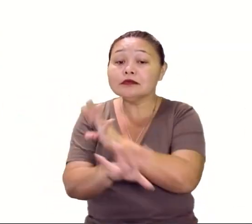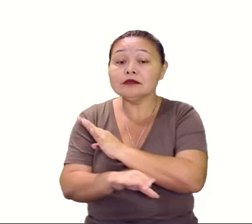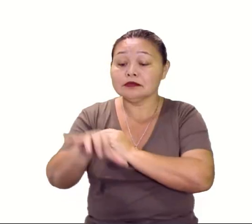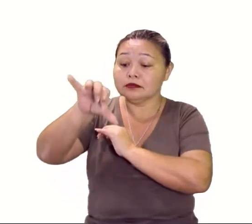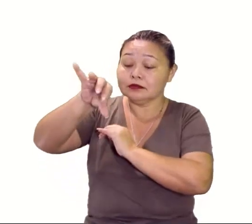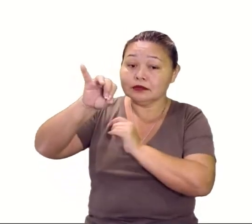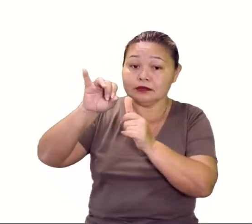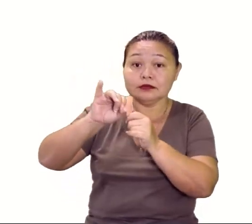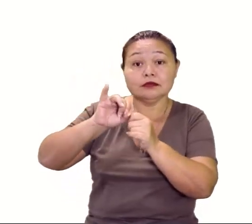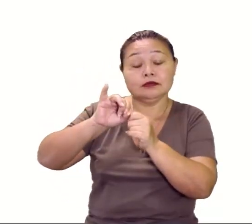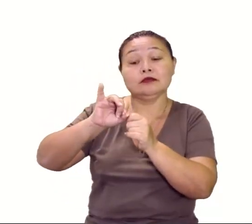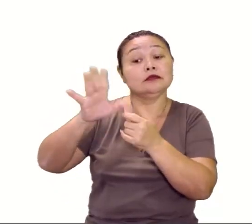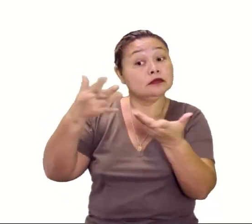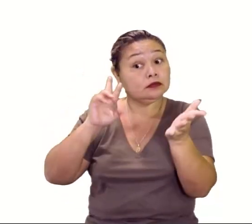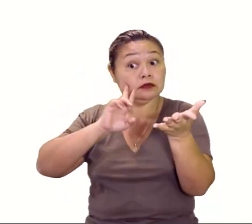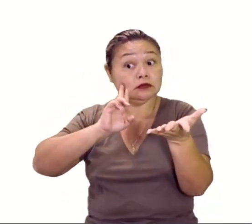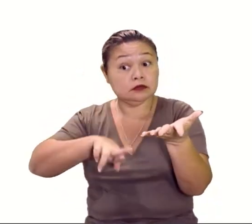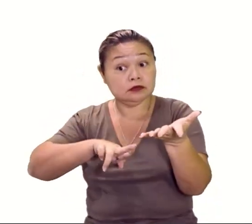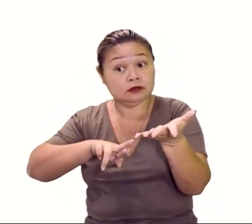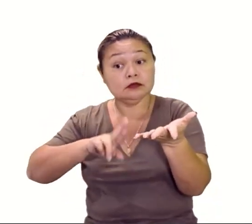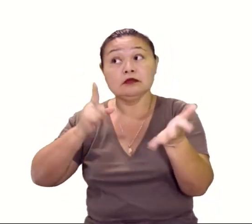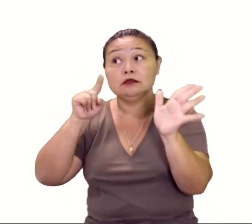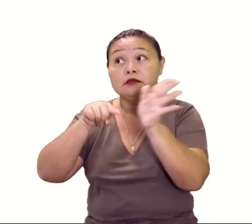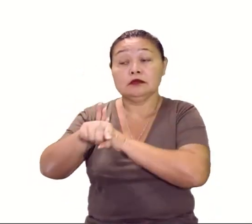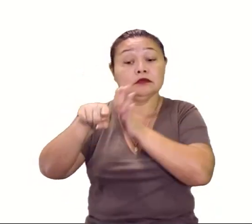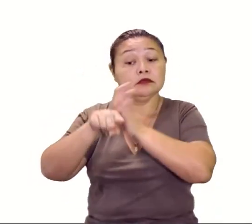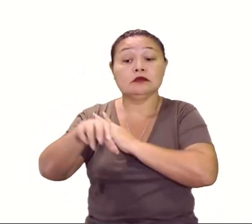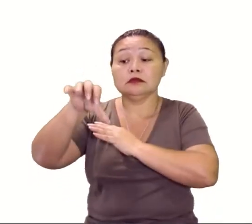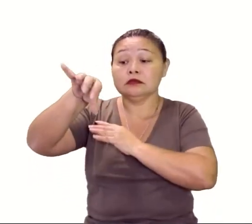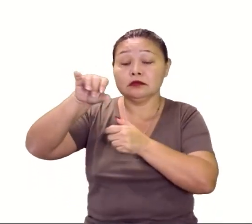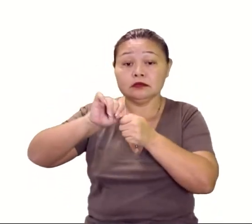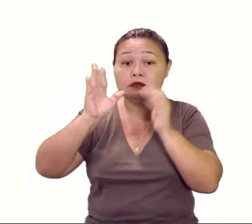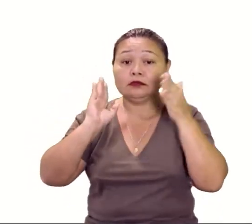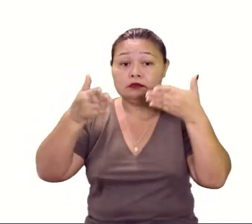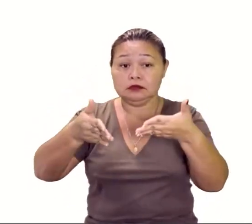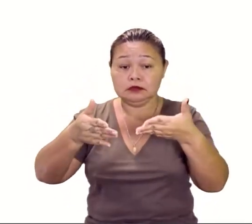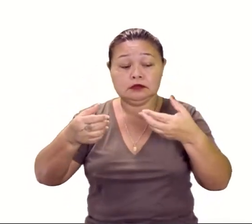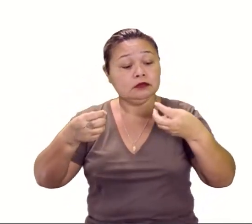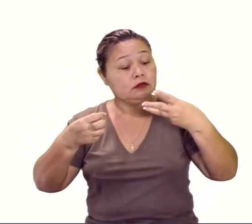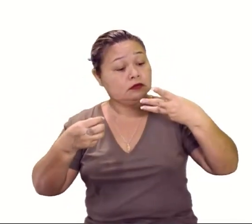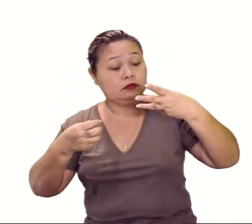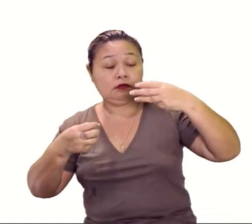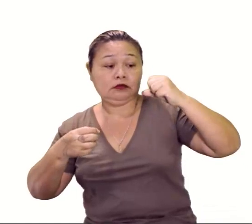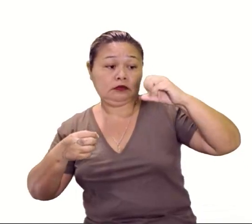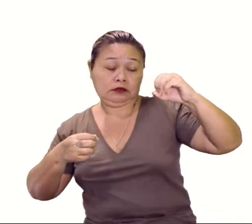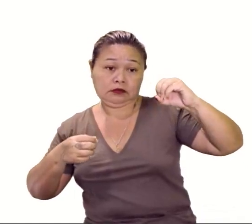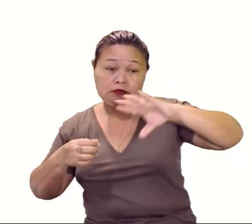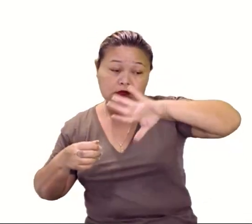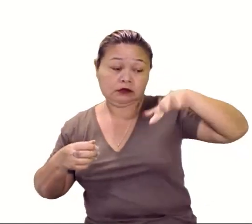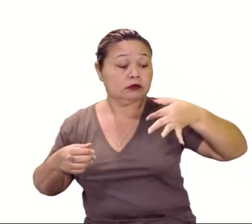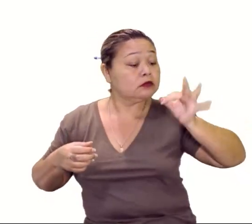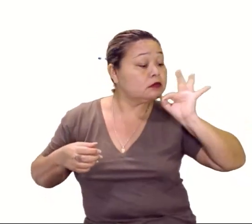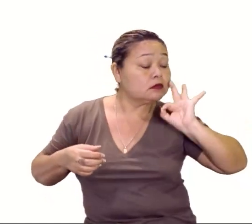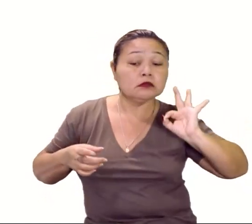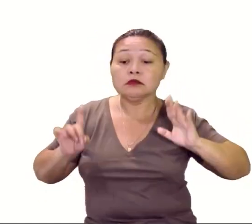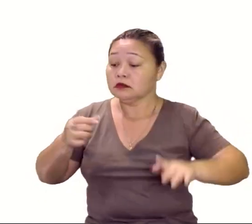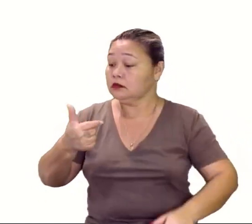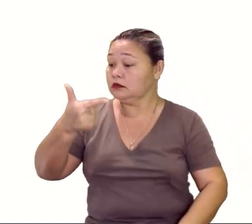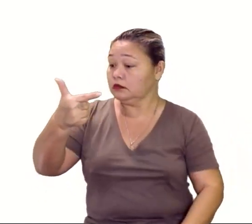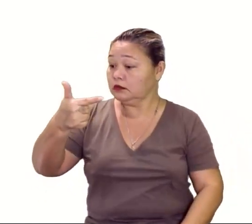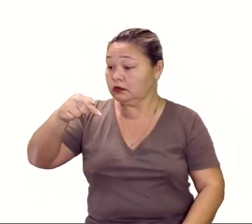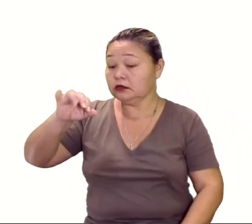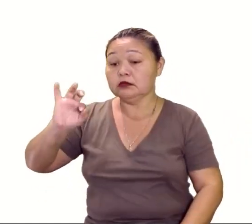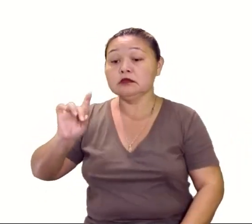90, é a pergunta, né? Respondeu o questionamento. 90 no centro, 380 somente café,